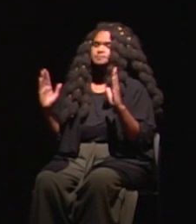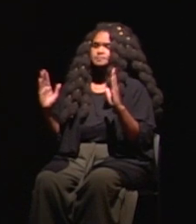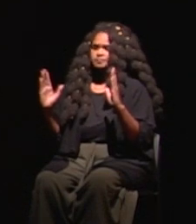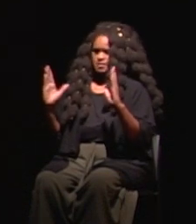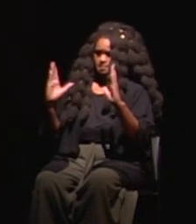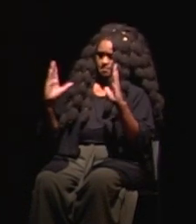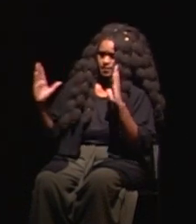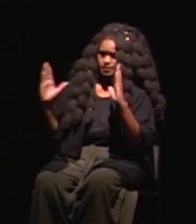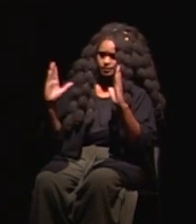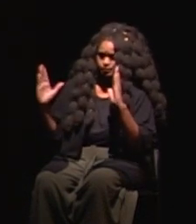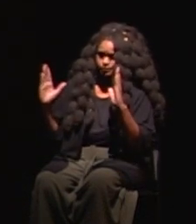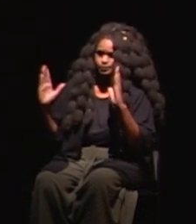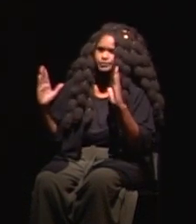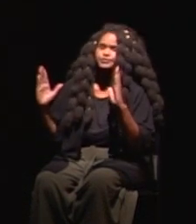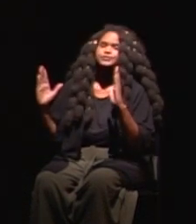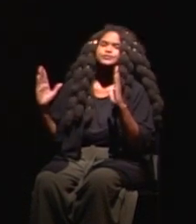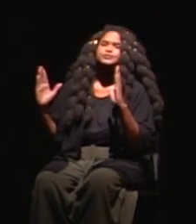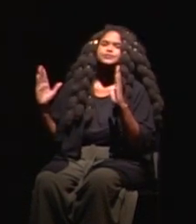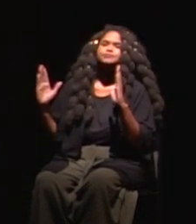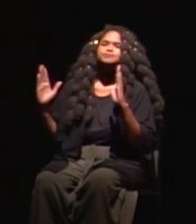esse período de